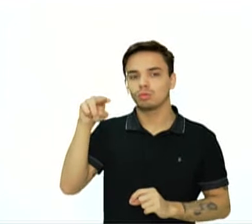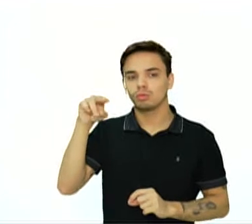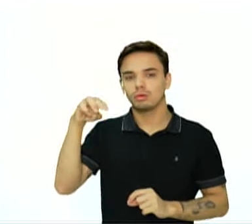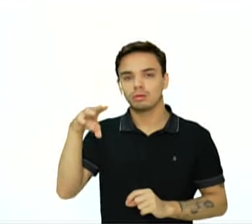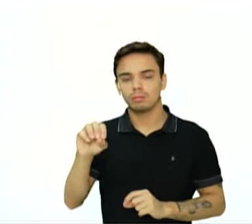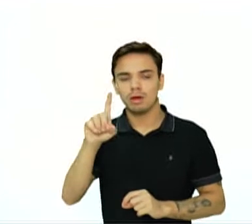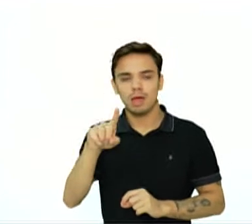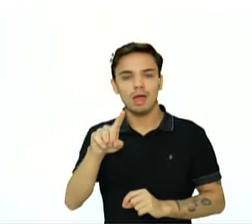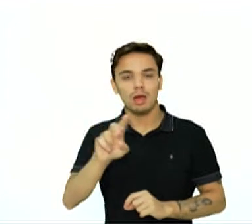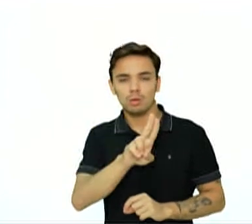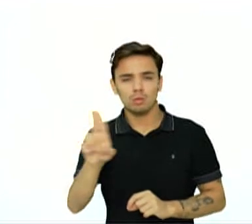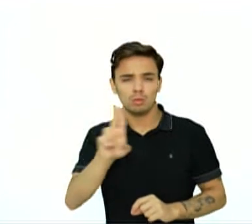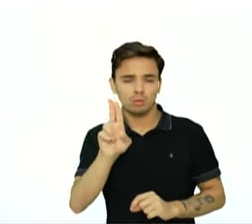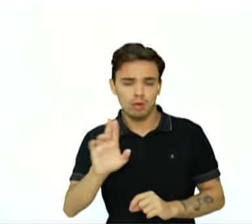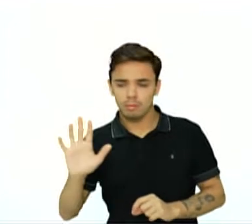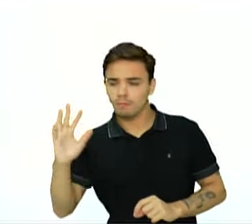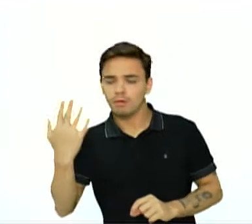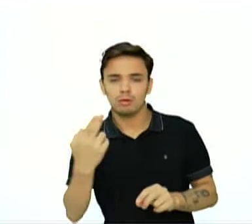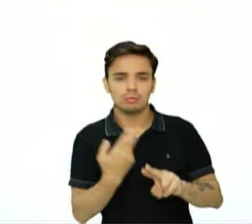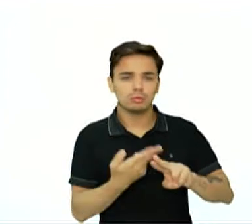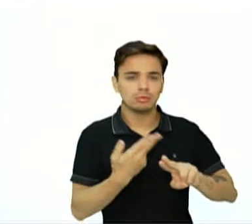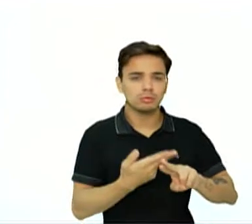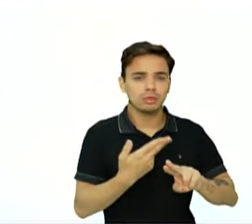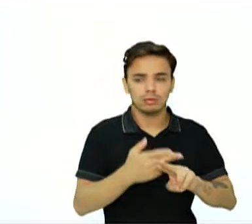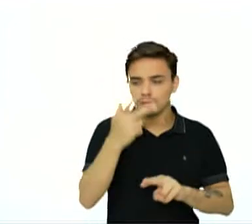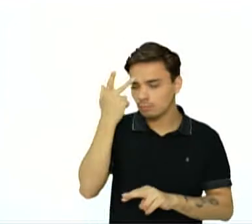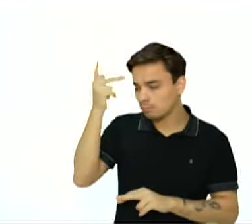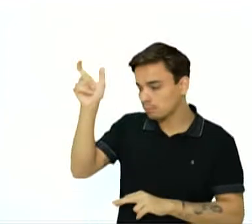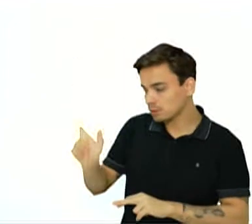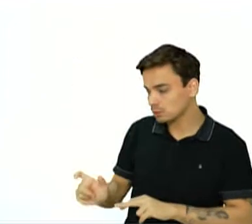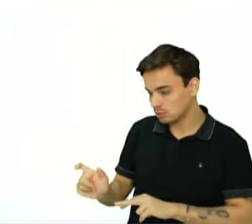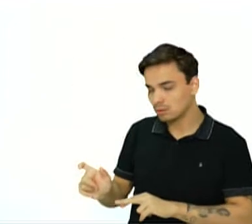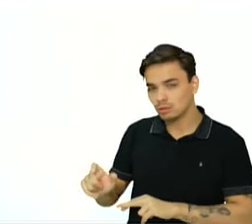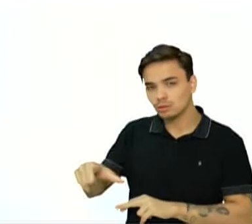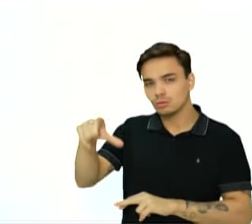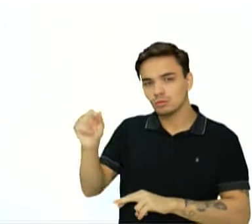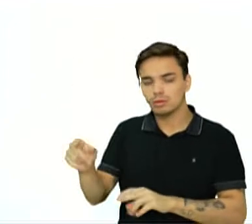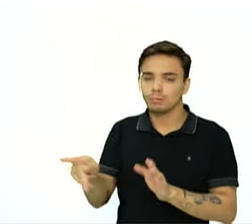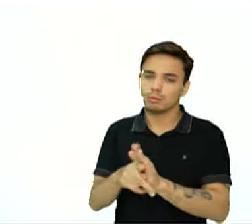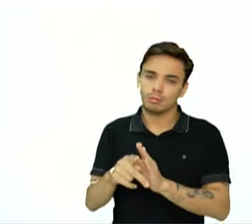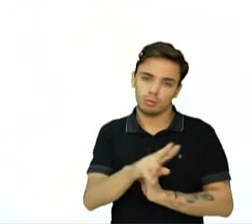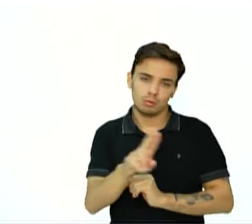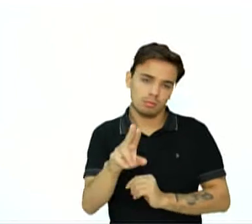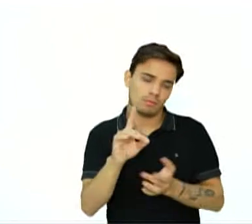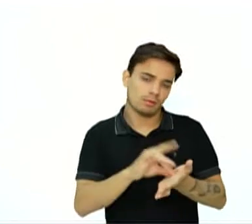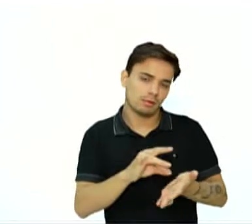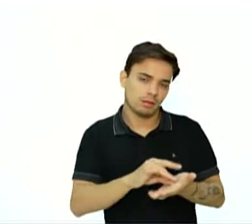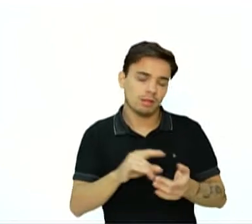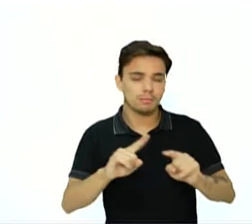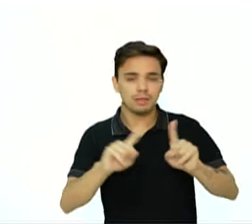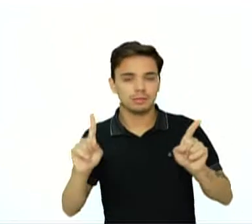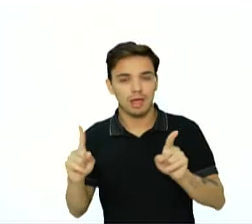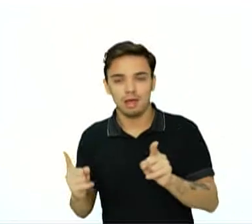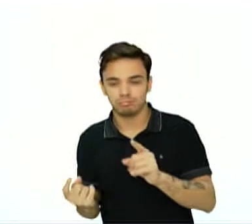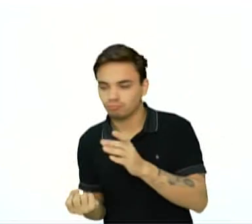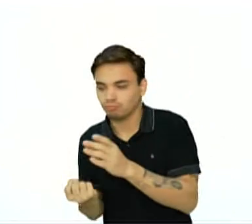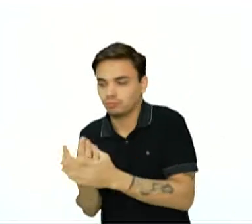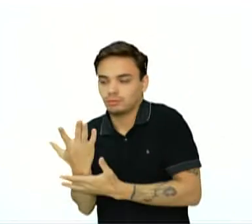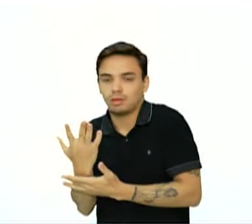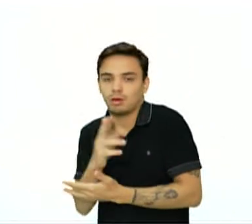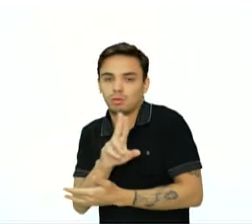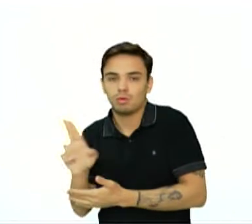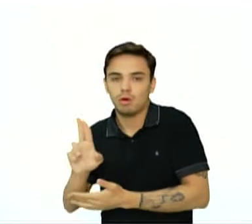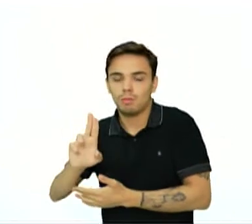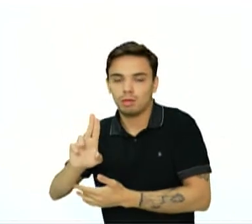nome fictício usado por um indivíduo como alternativa ao seu nome real. Normalmente é um nome inventado por um escritor,